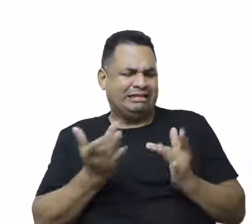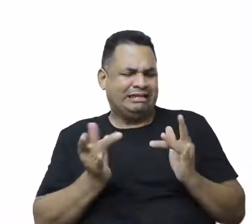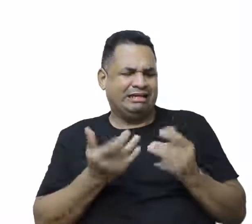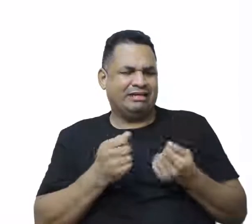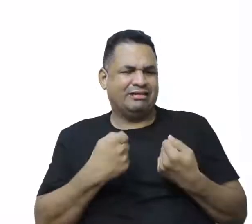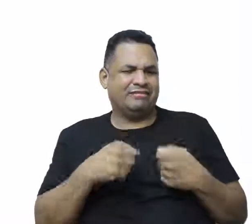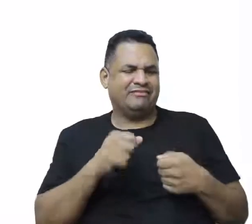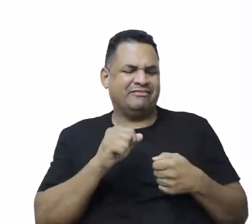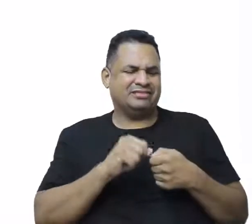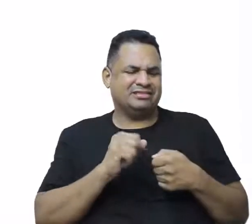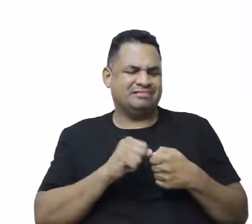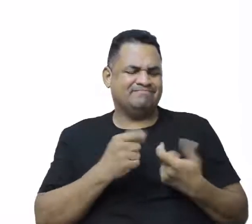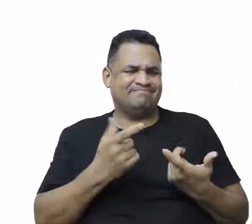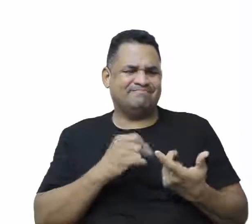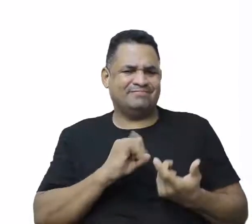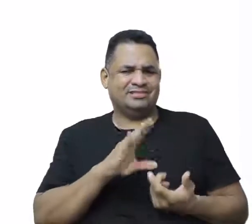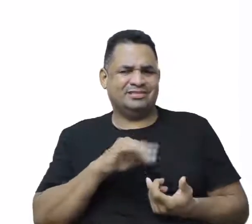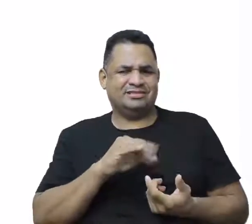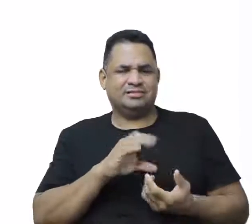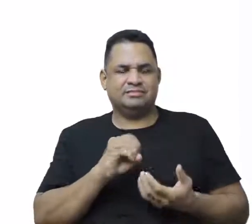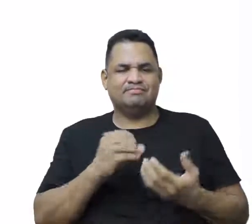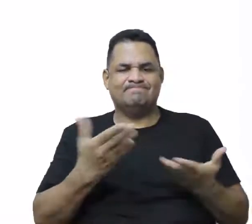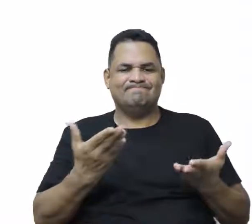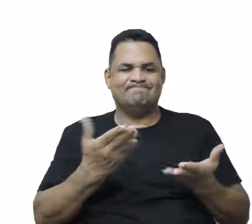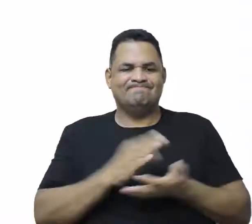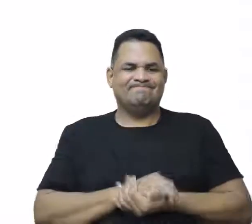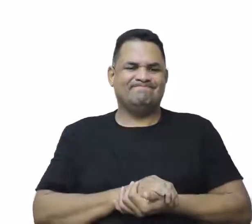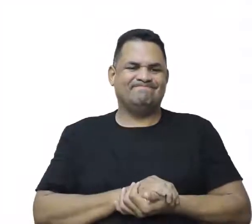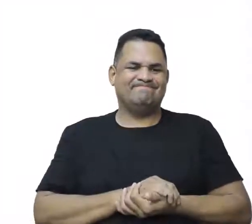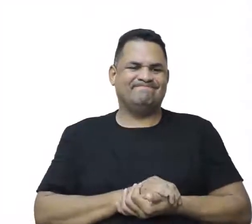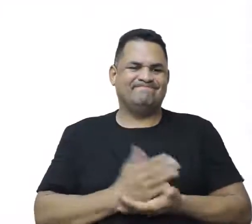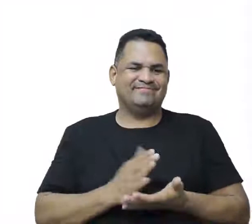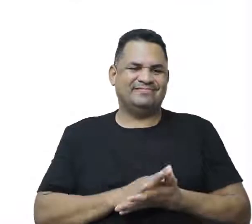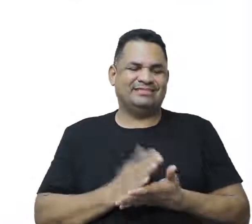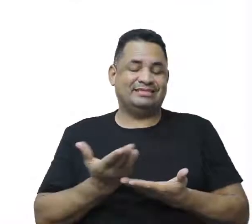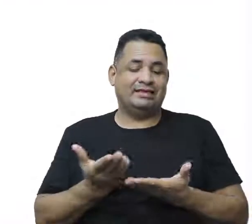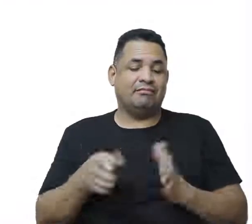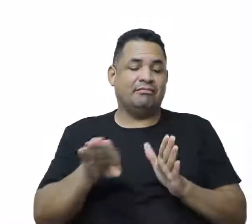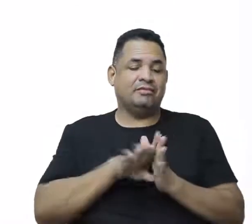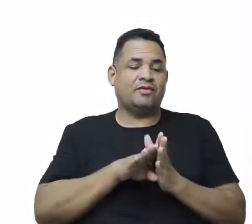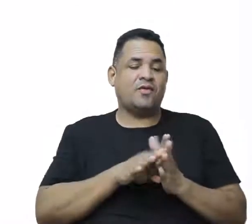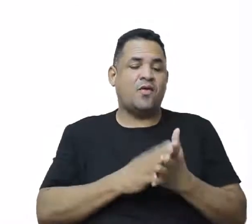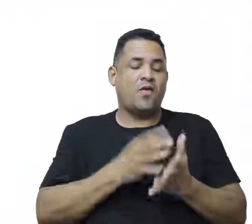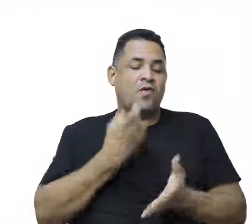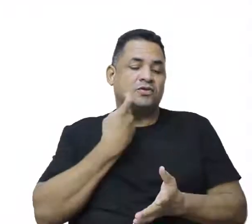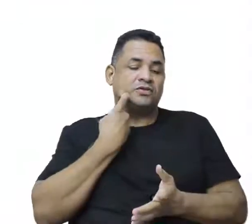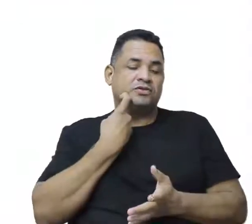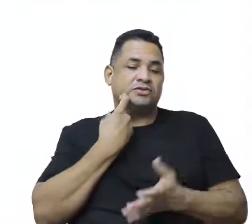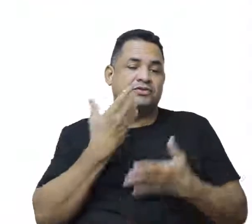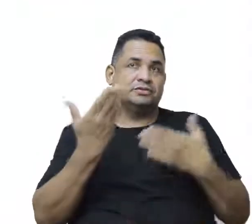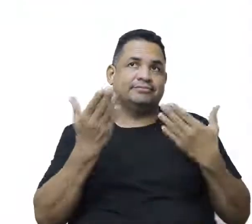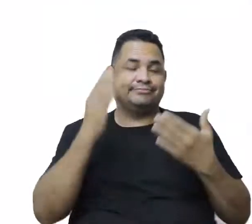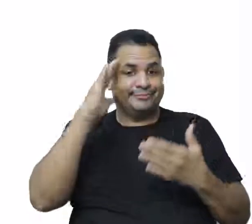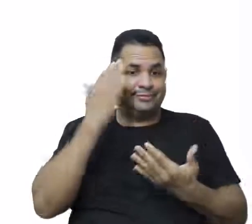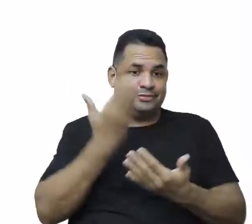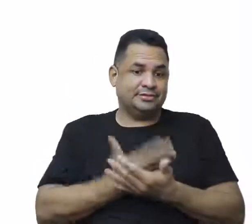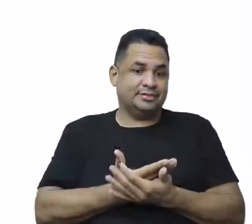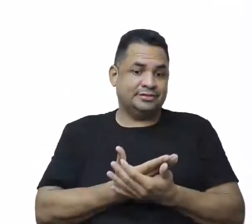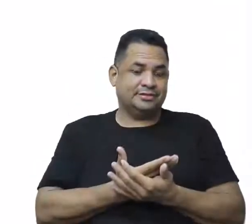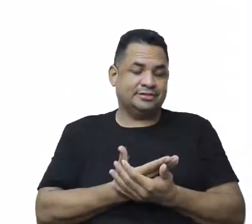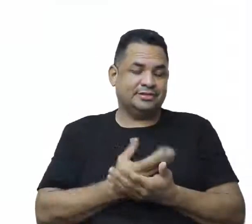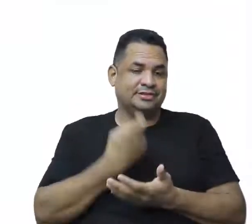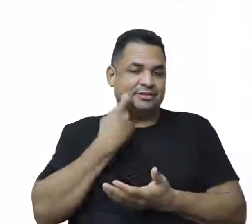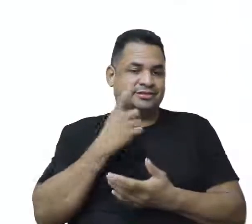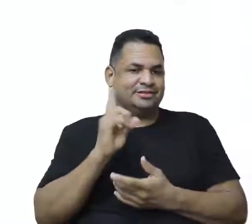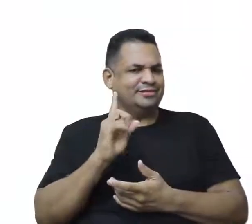ter que fazer isso? Olha, eu diria assim, poxa vida, chegou a sexta-feira. Sabe o que eu dizia? Poxa, não acredito que é sexta-feira. Eu acho